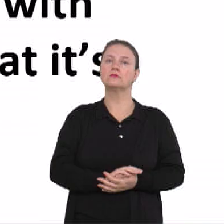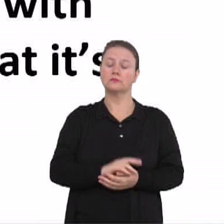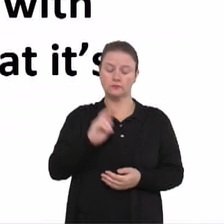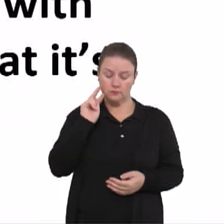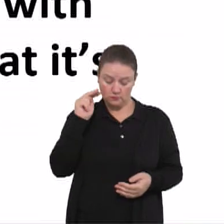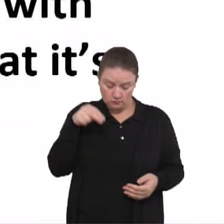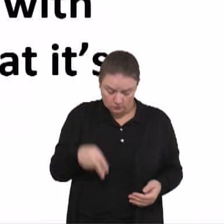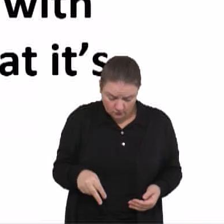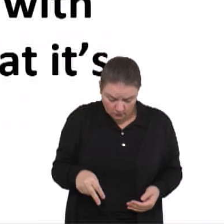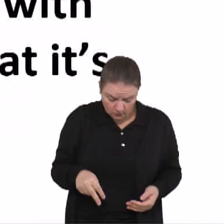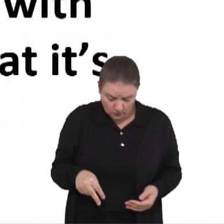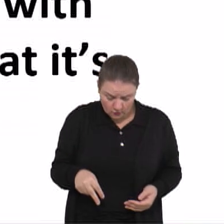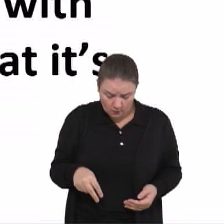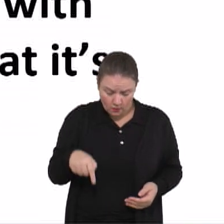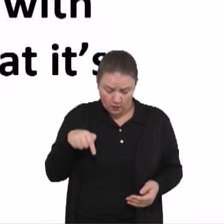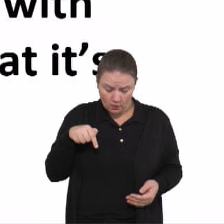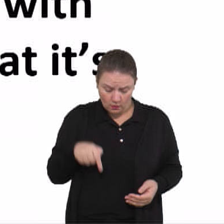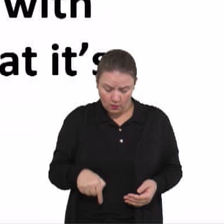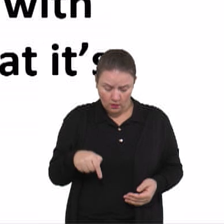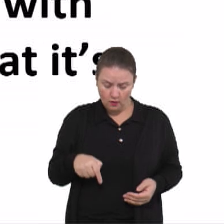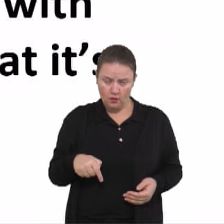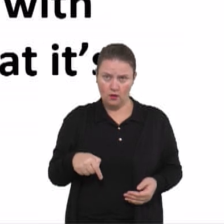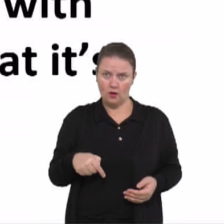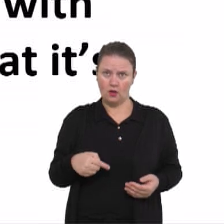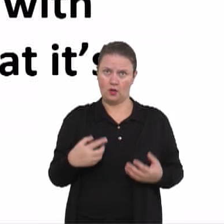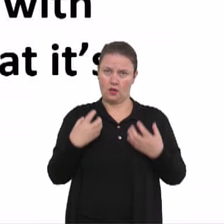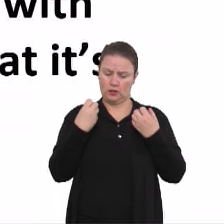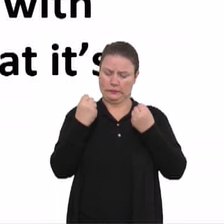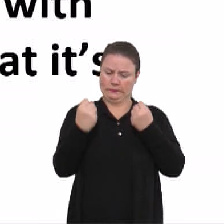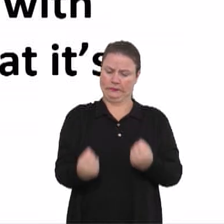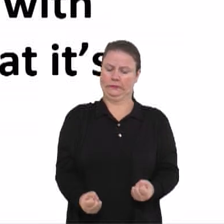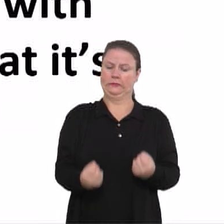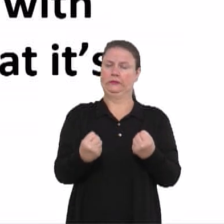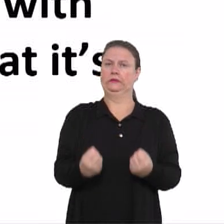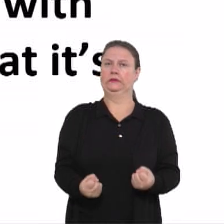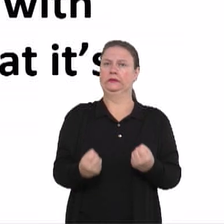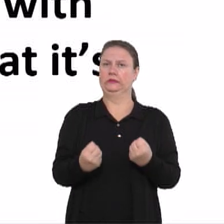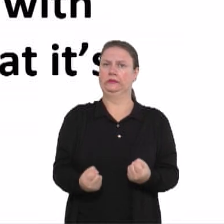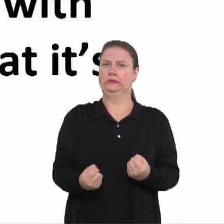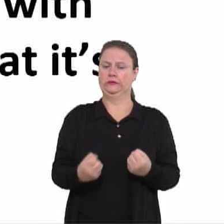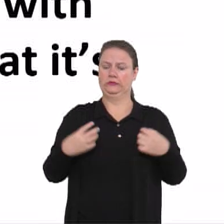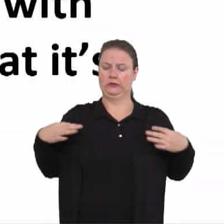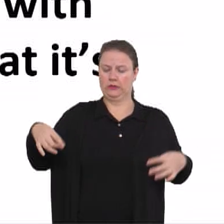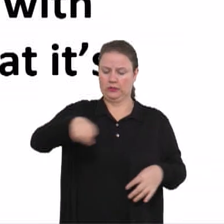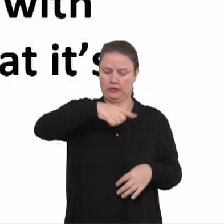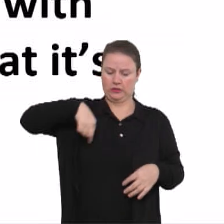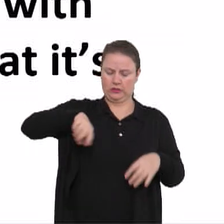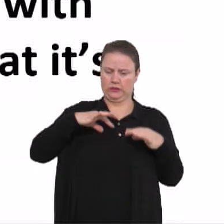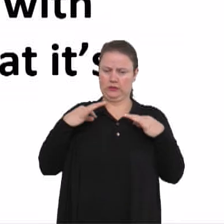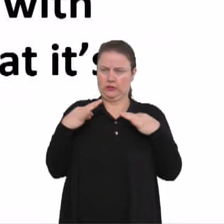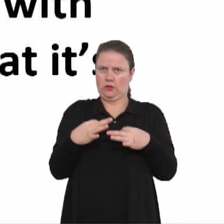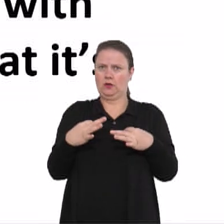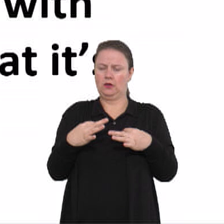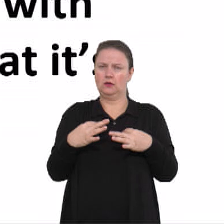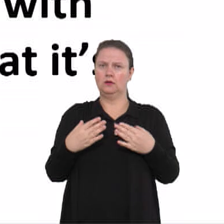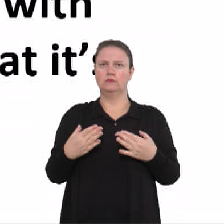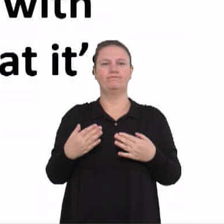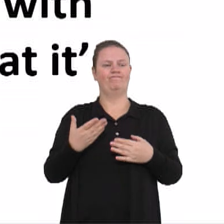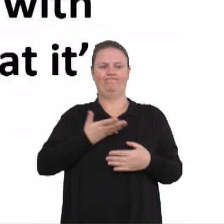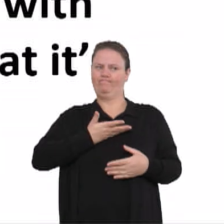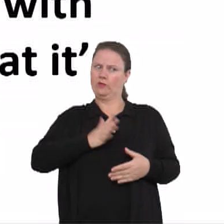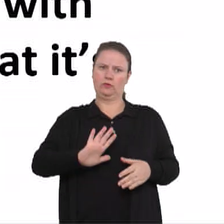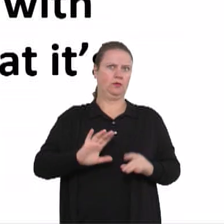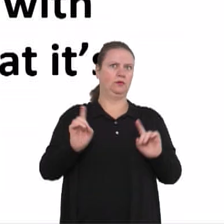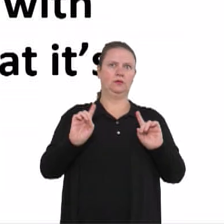balança e ela disse esta toalha deve estar pesada subentende-se que ela não tá gostando do que ela tá vendo